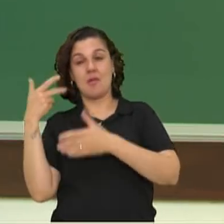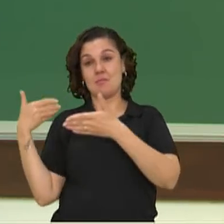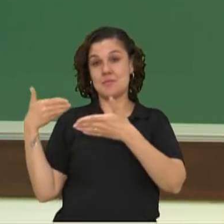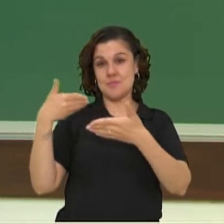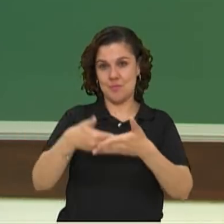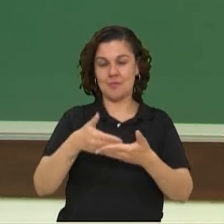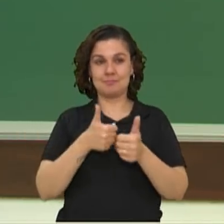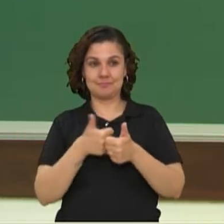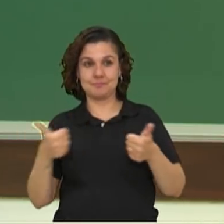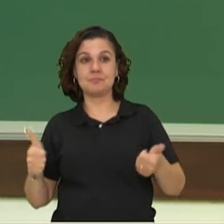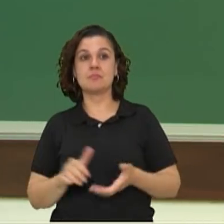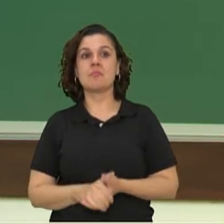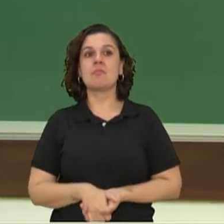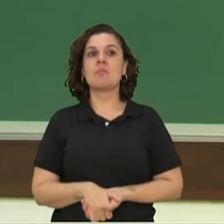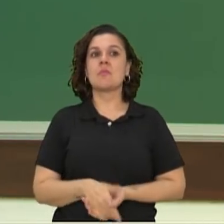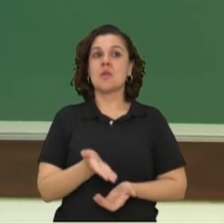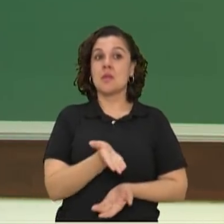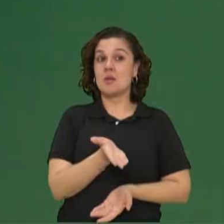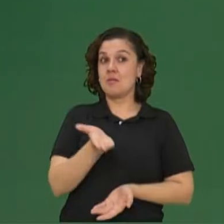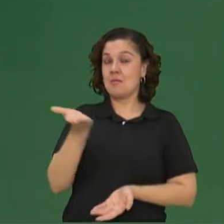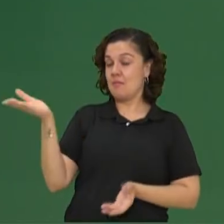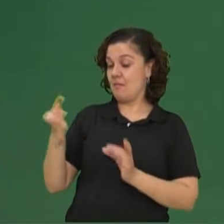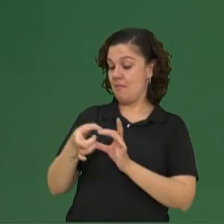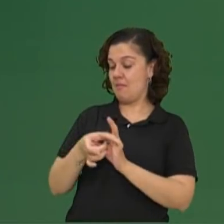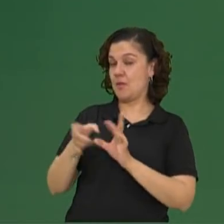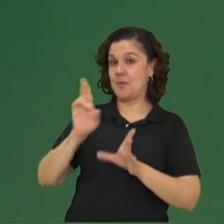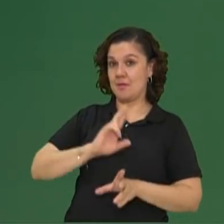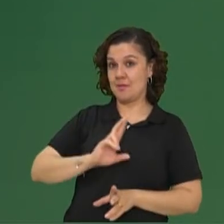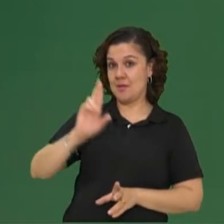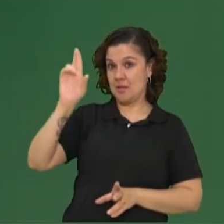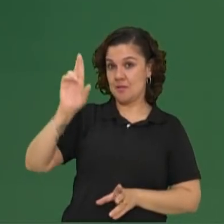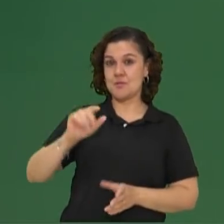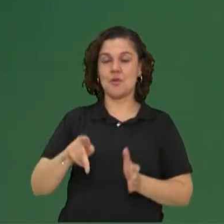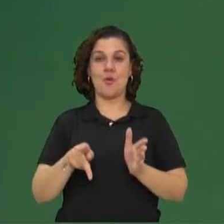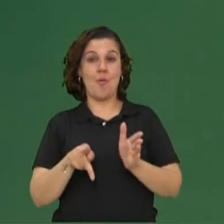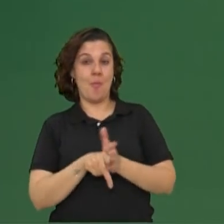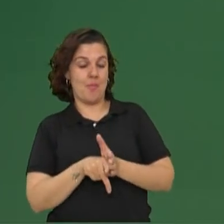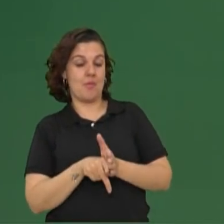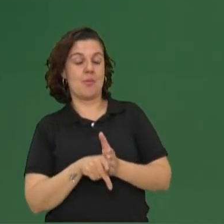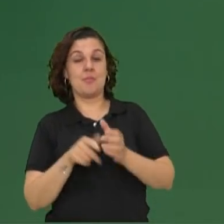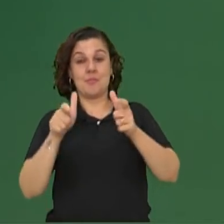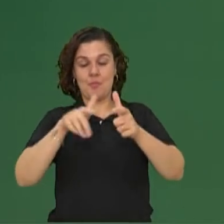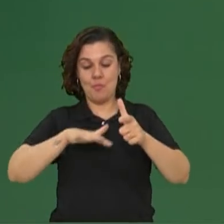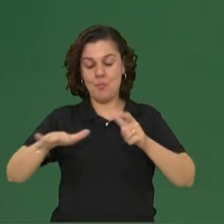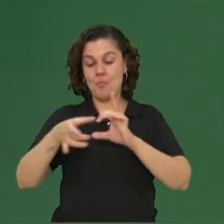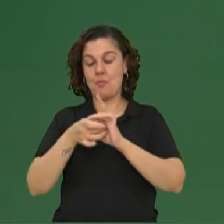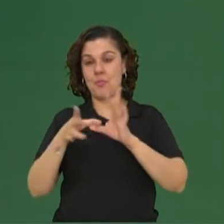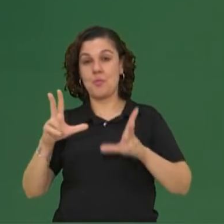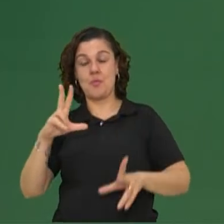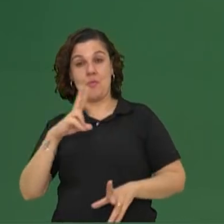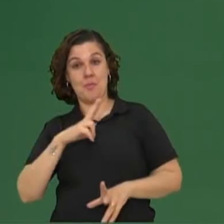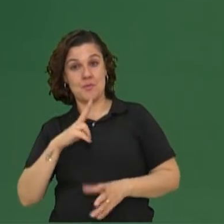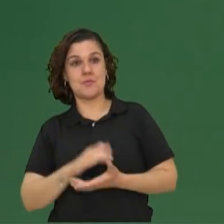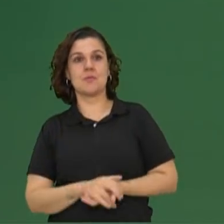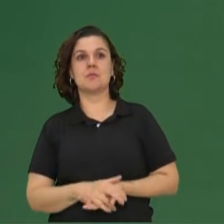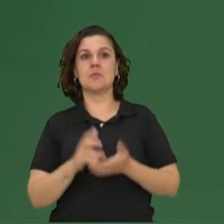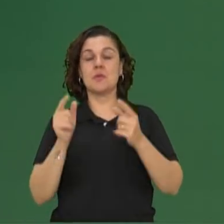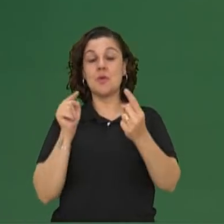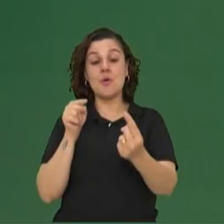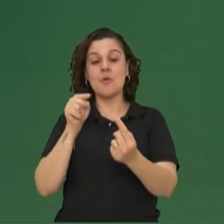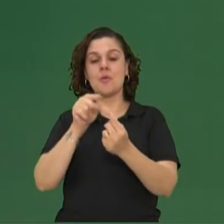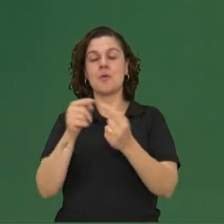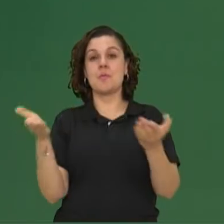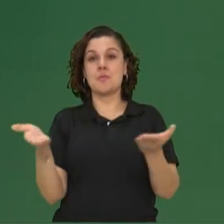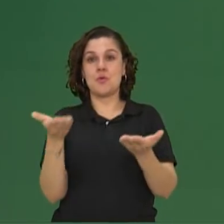aula. Então, a liberdade religiosa no espaço público e privado, parte 2. O objetivo